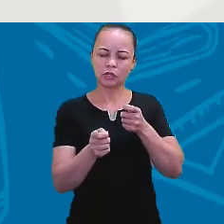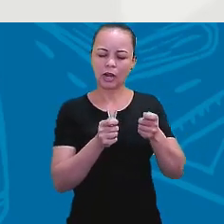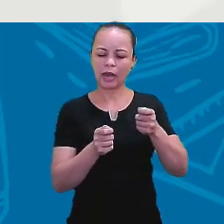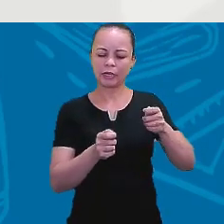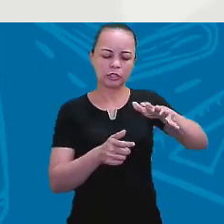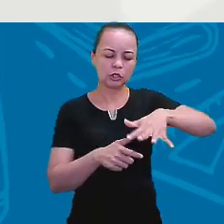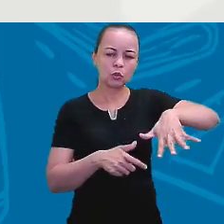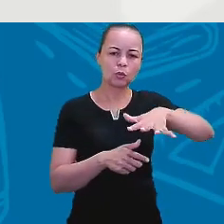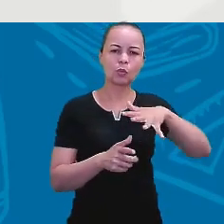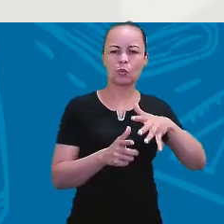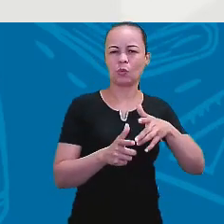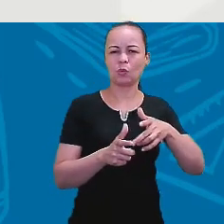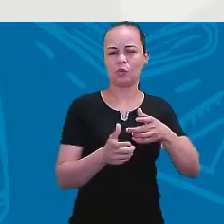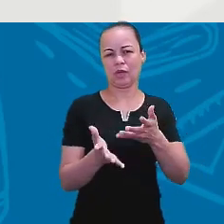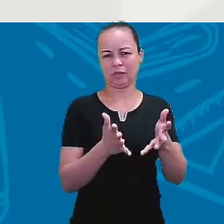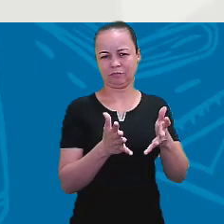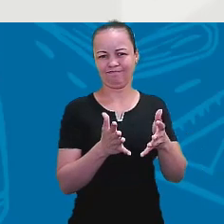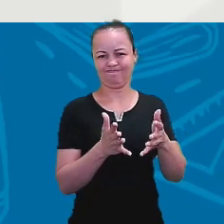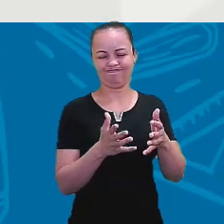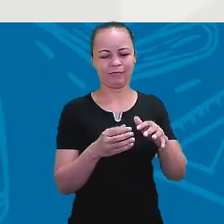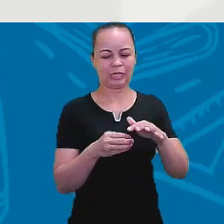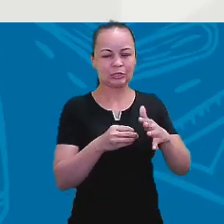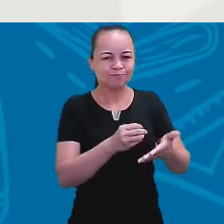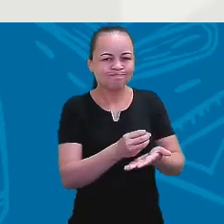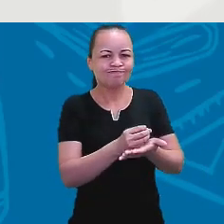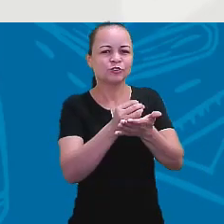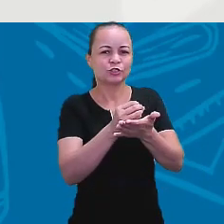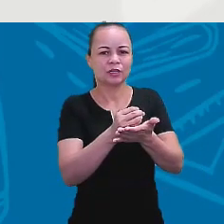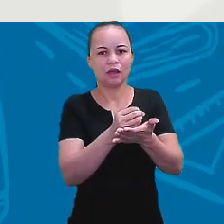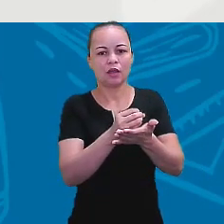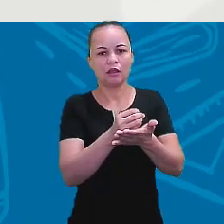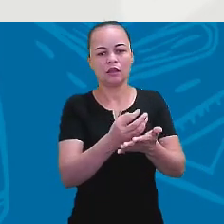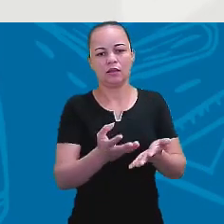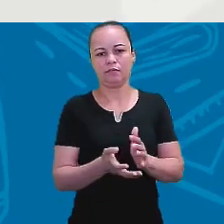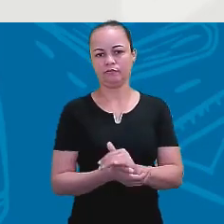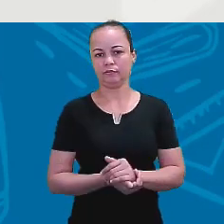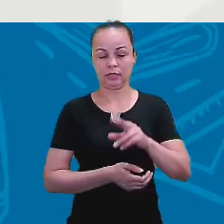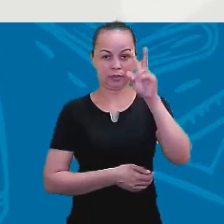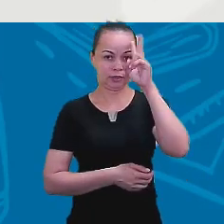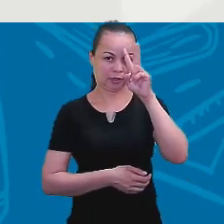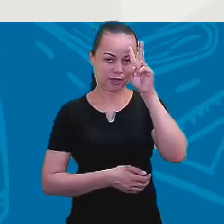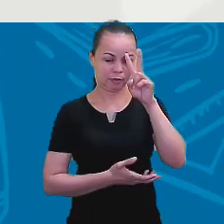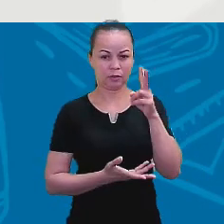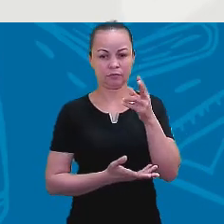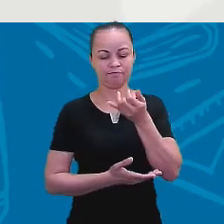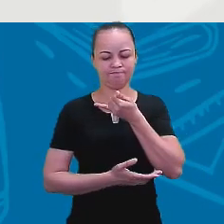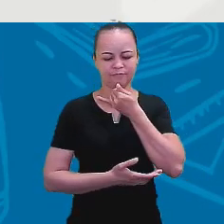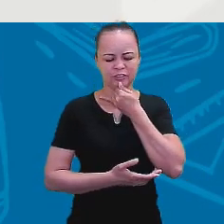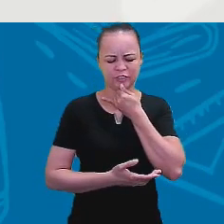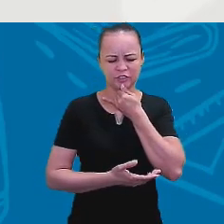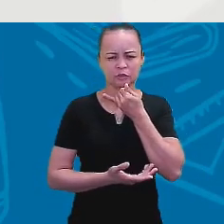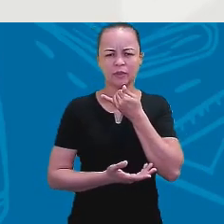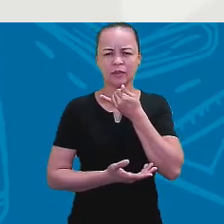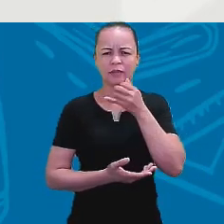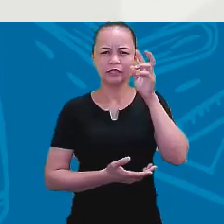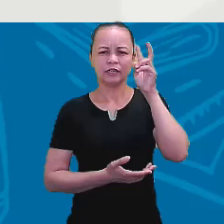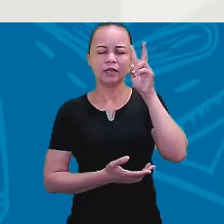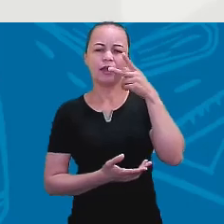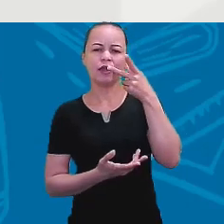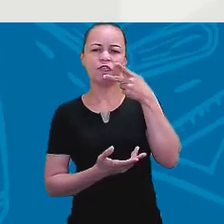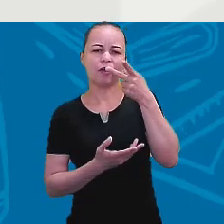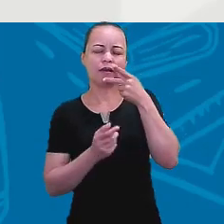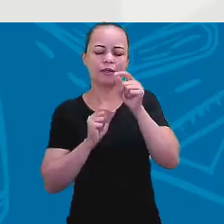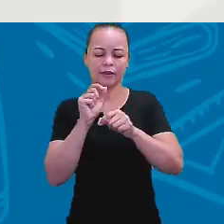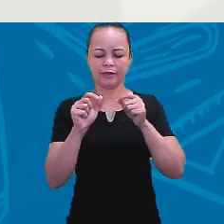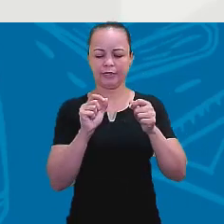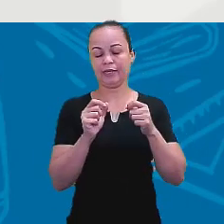mas sem solução sustentável. Lembra que eu falei para vocês, né, que infelizmente no nosso país ainda existem muitos